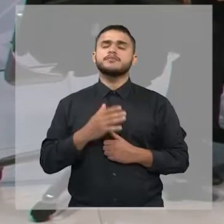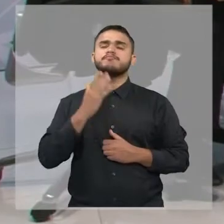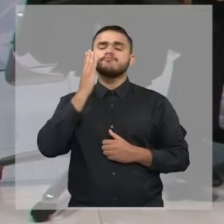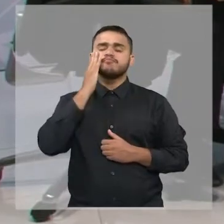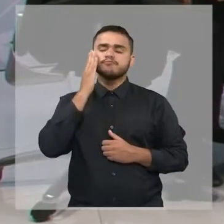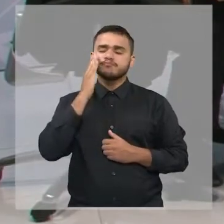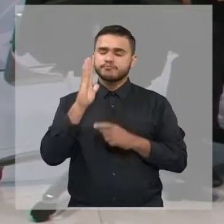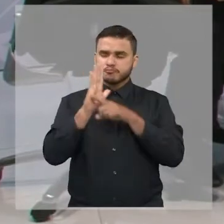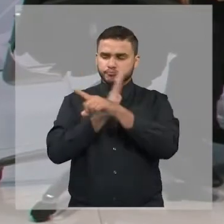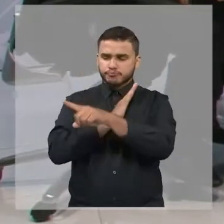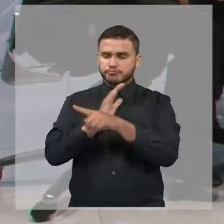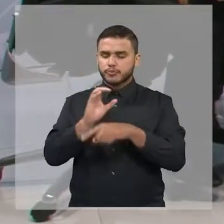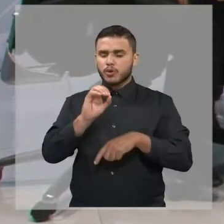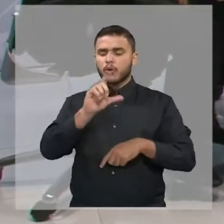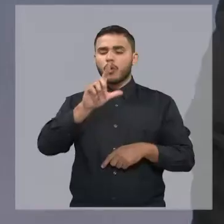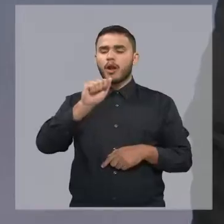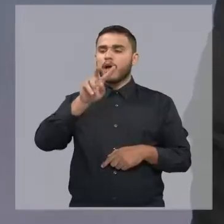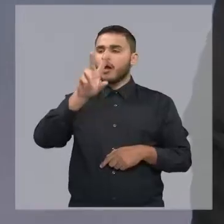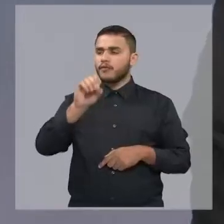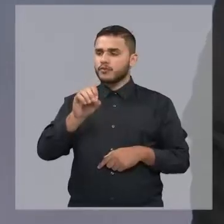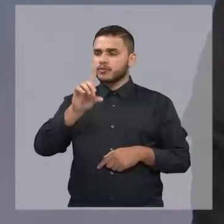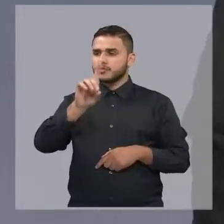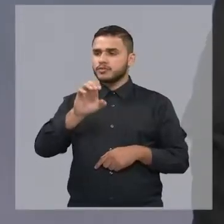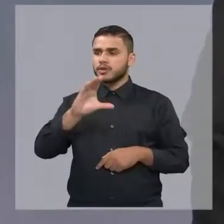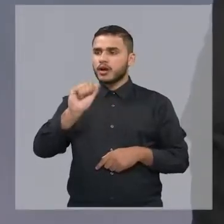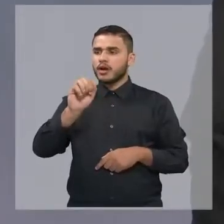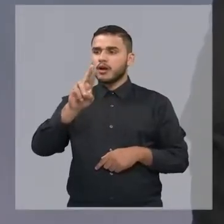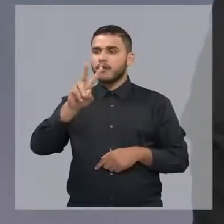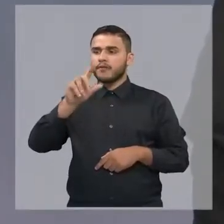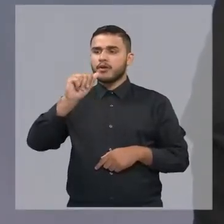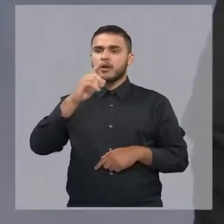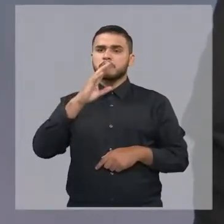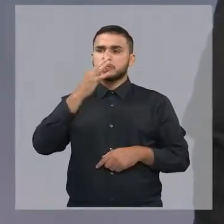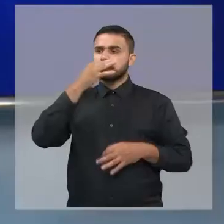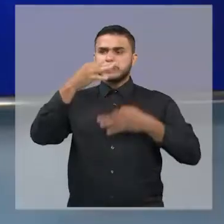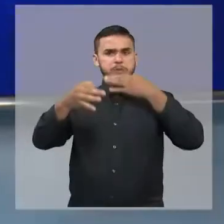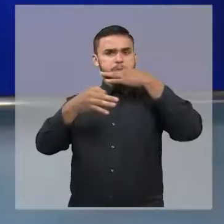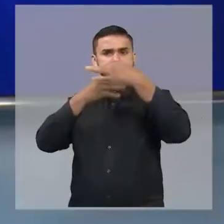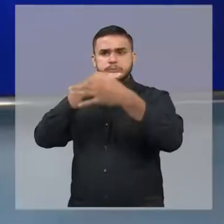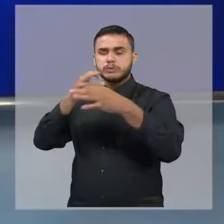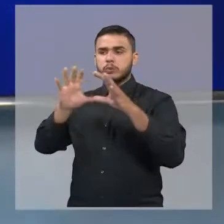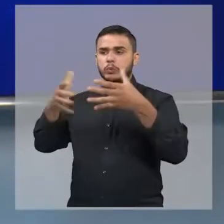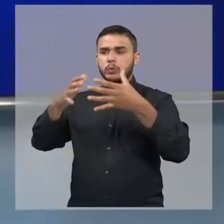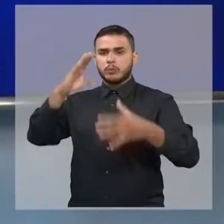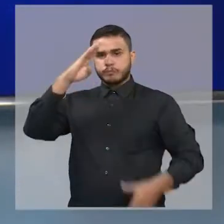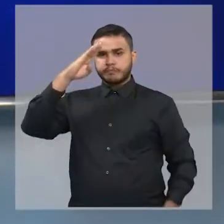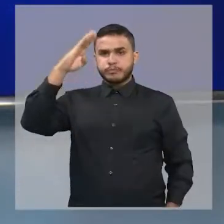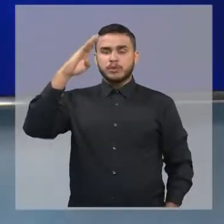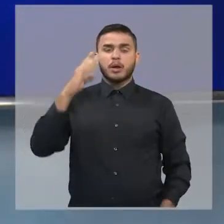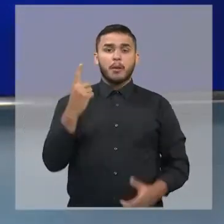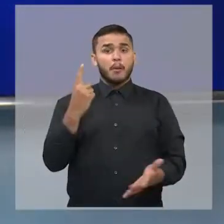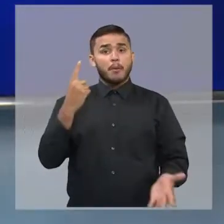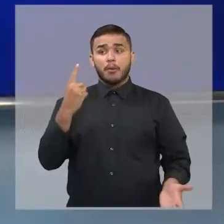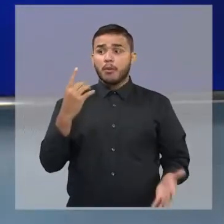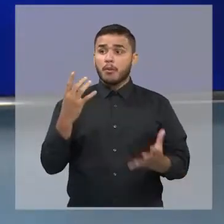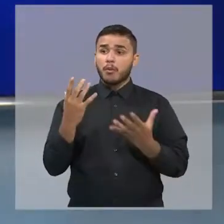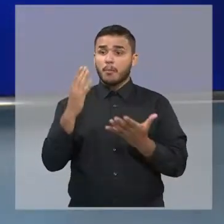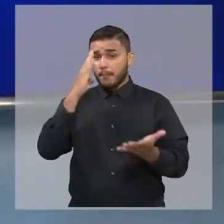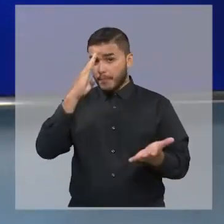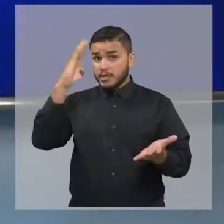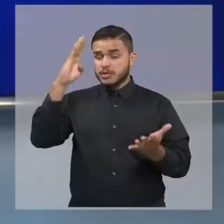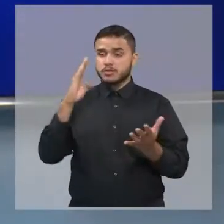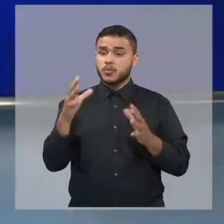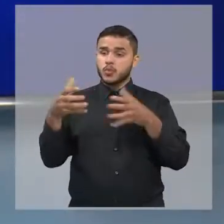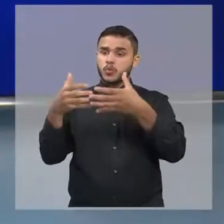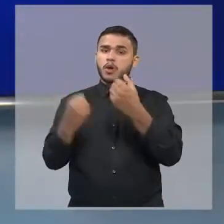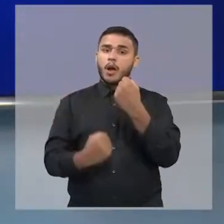aquela discussão de Olavo de Carvalho, lá de Brasília, ou lá dos Estados Unidos, criticando os militares, que são exatamente a força âncora do próprio